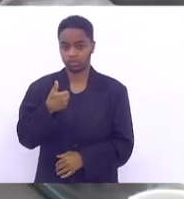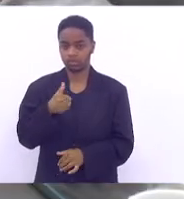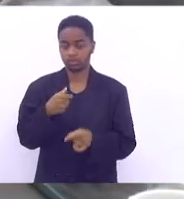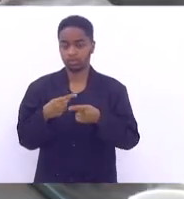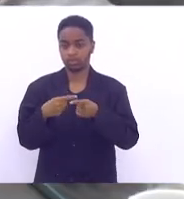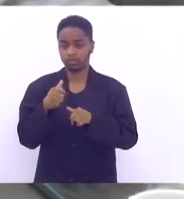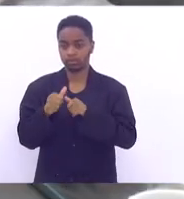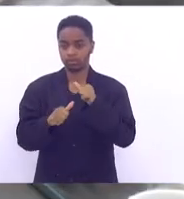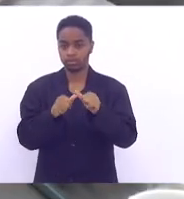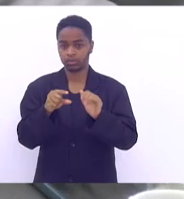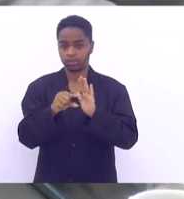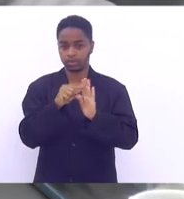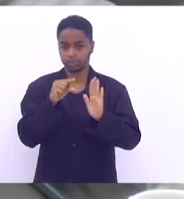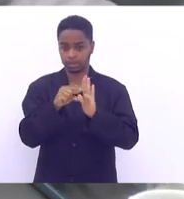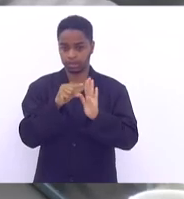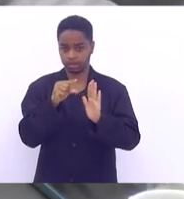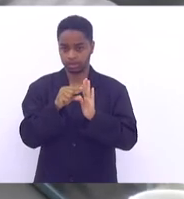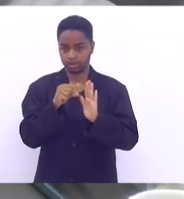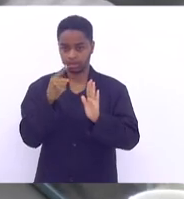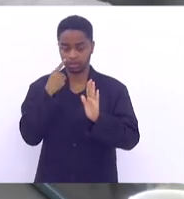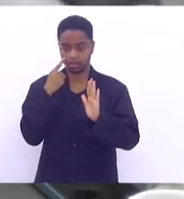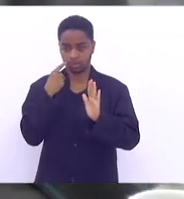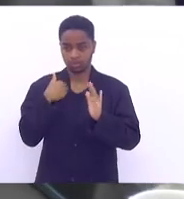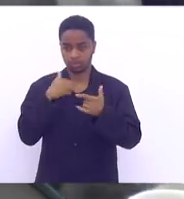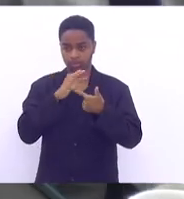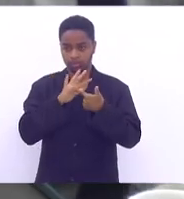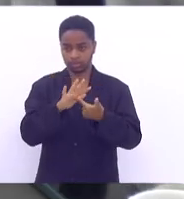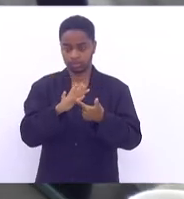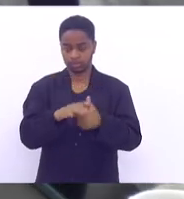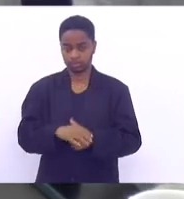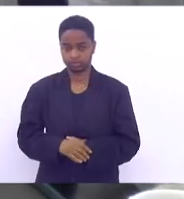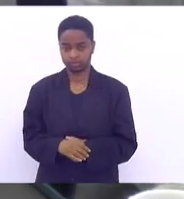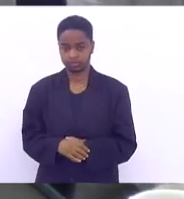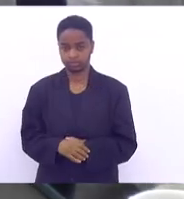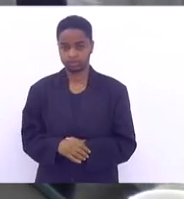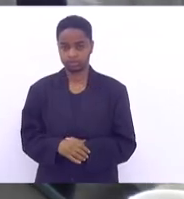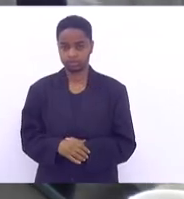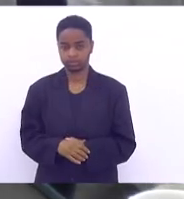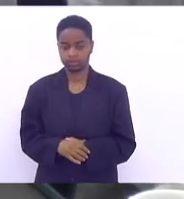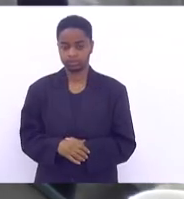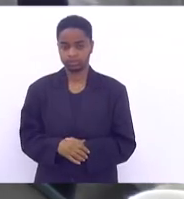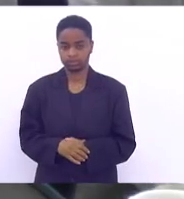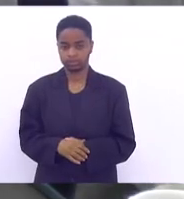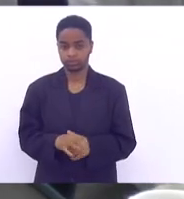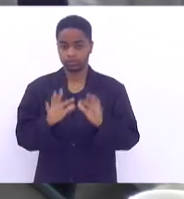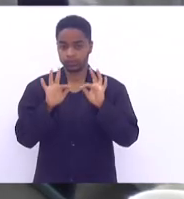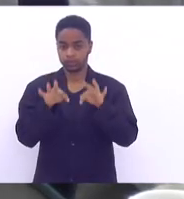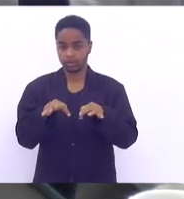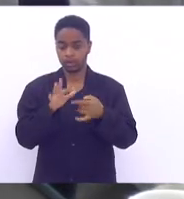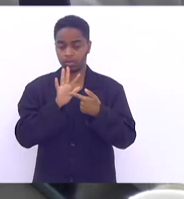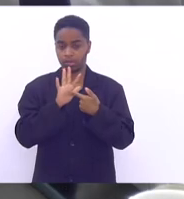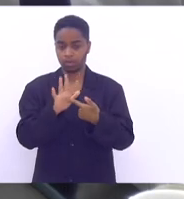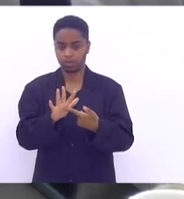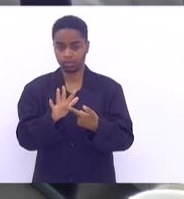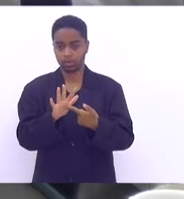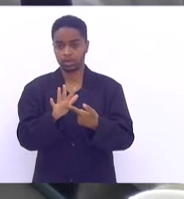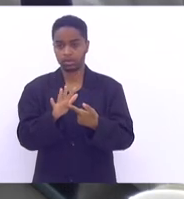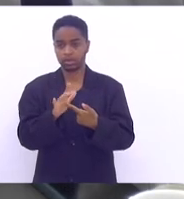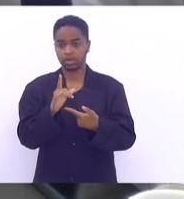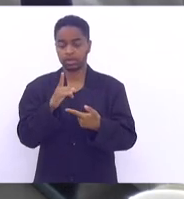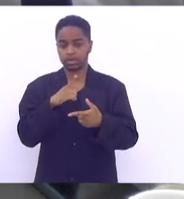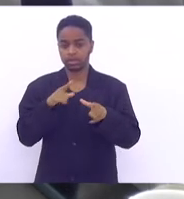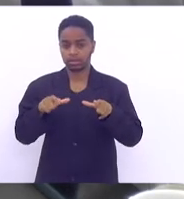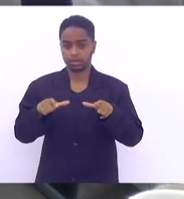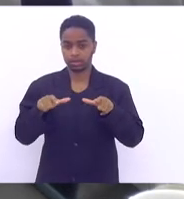alteração da ementa. Aqui, deixa eu mostrar para você, Fred. Quando fala, lá no final, obterem as certidões